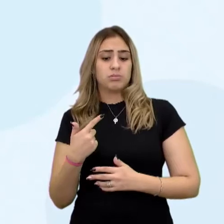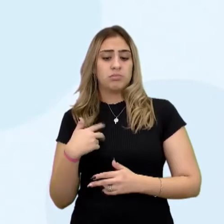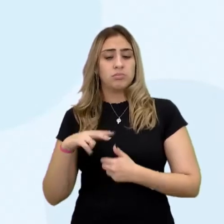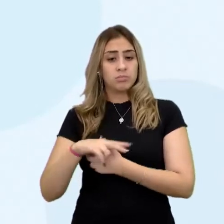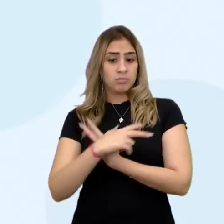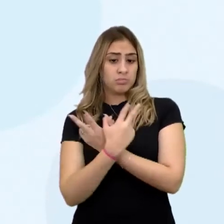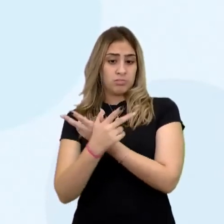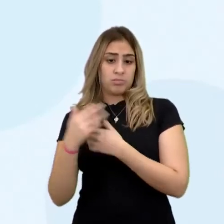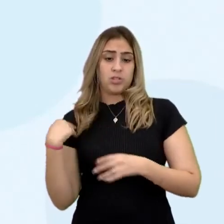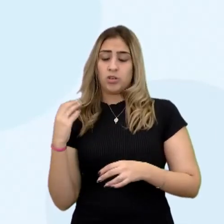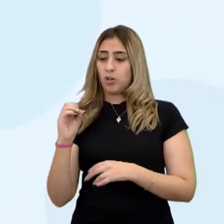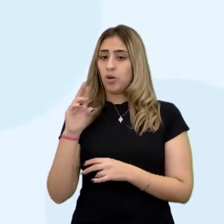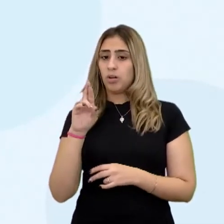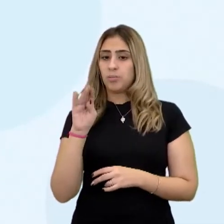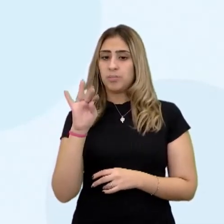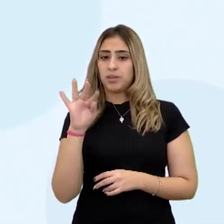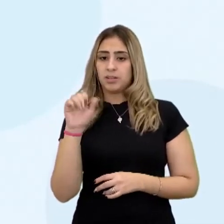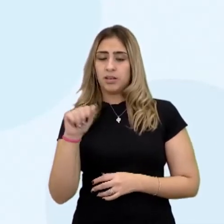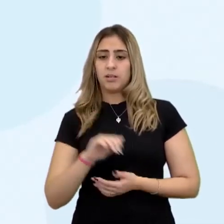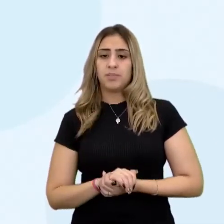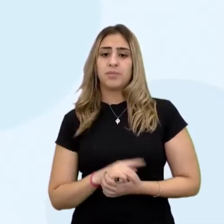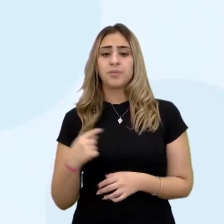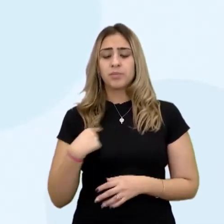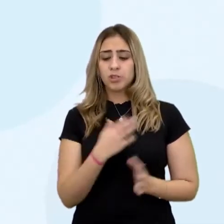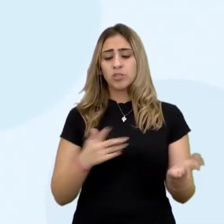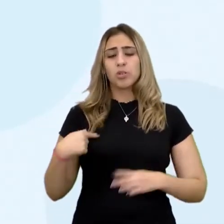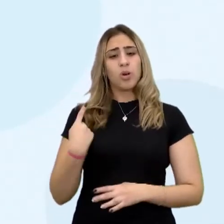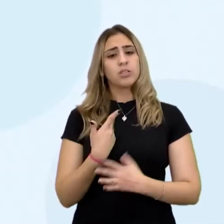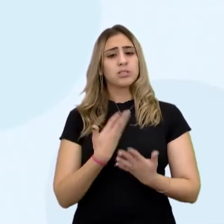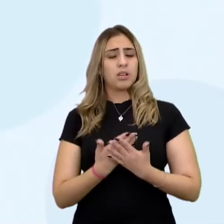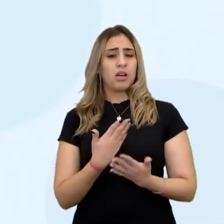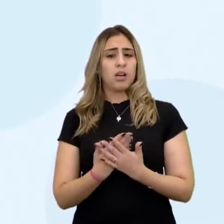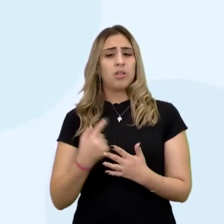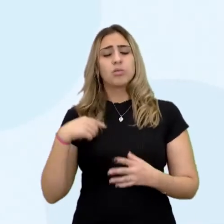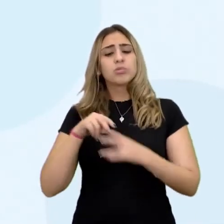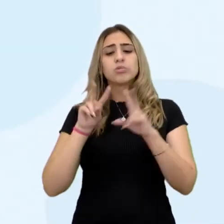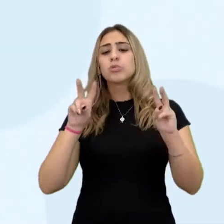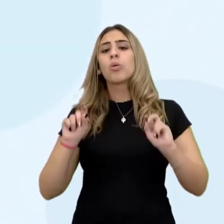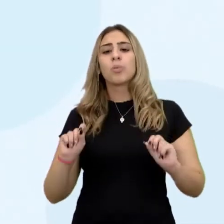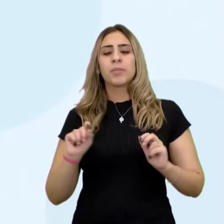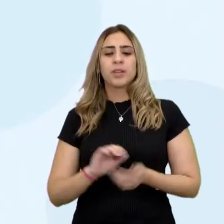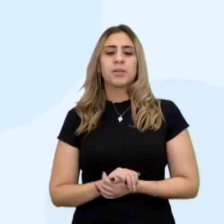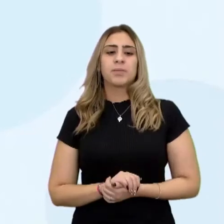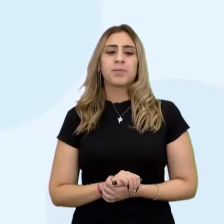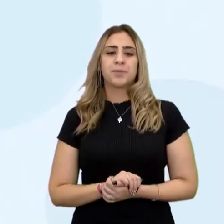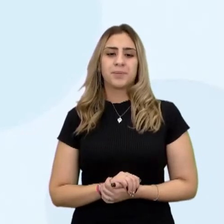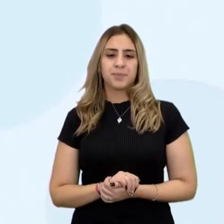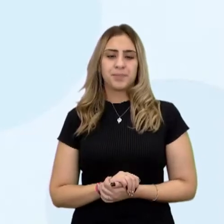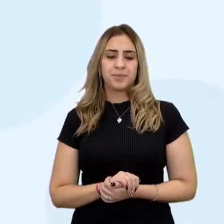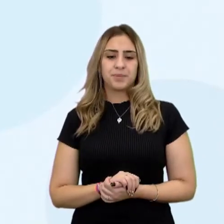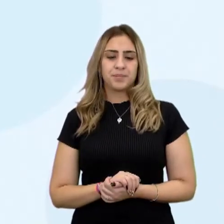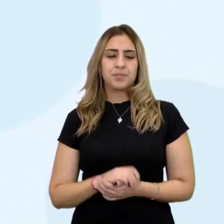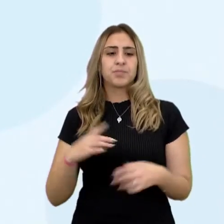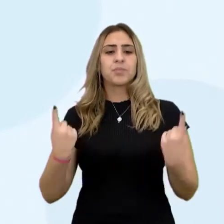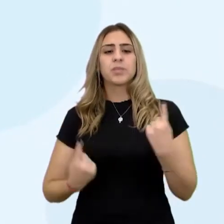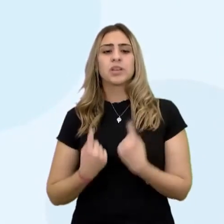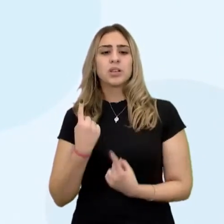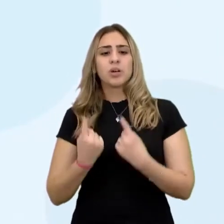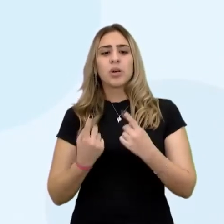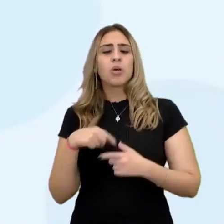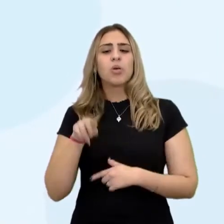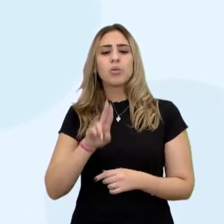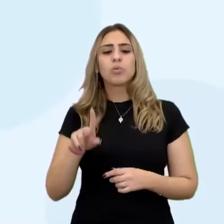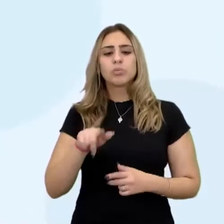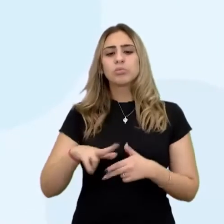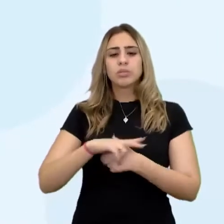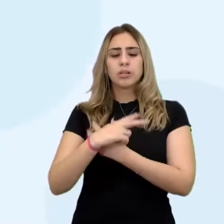estar em órbita, né? Então a gente vai ver isso durante as nossas aulas aí sobre isso, beleza? E aí, quais são os usos dos satélites?